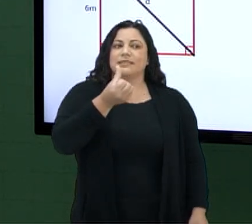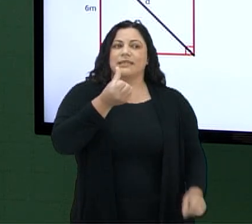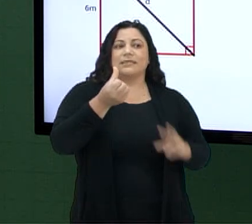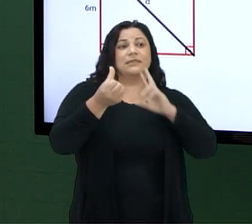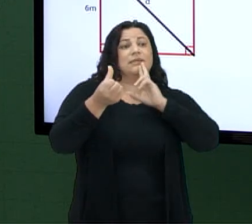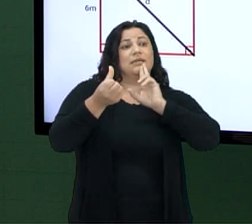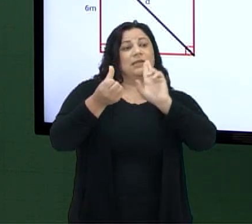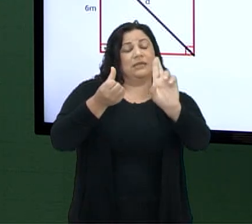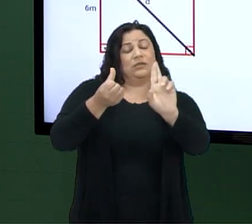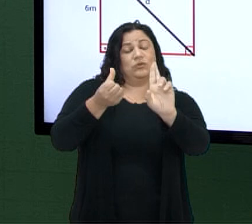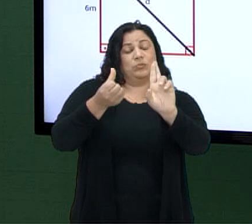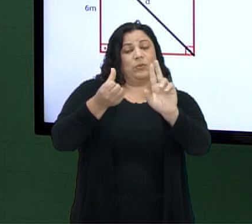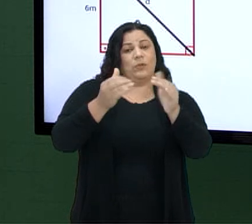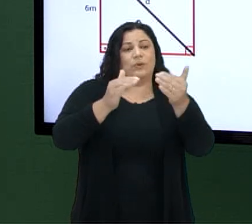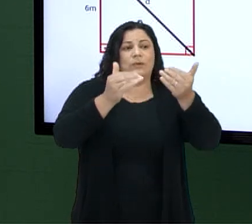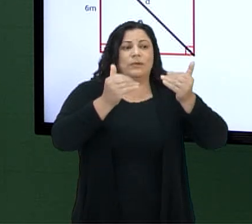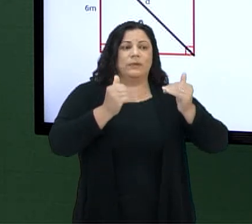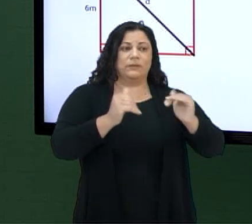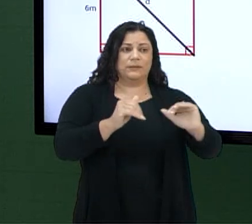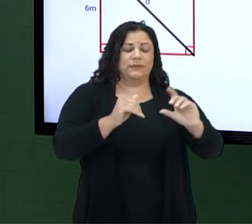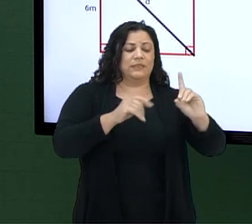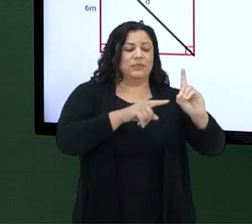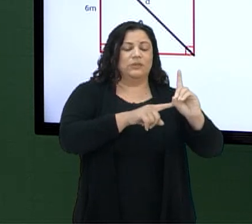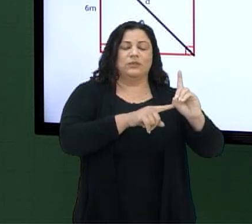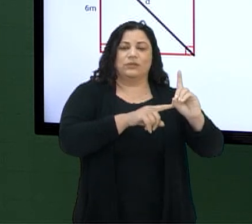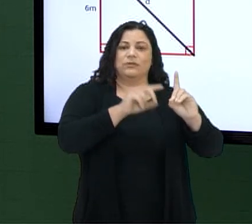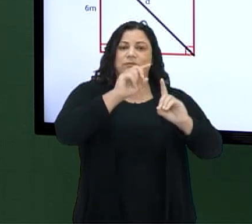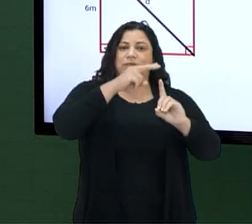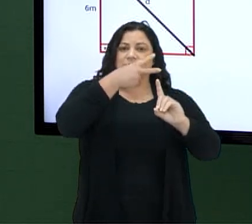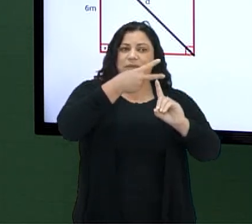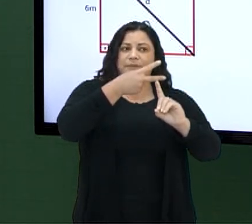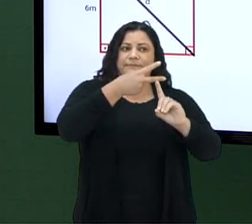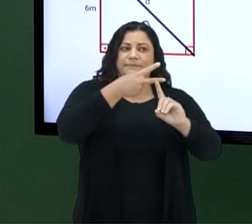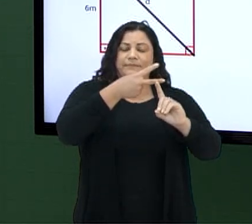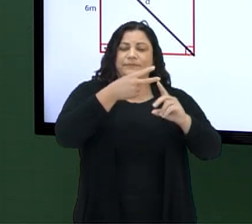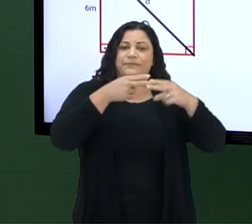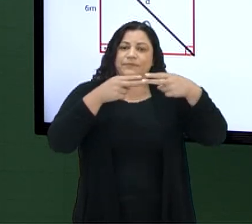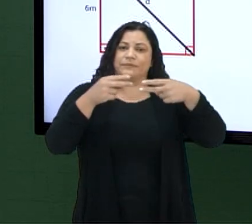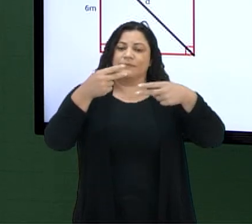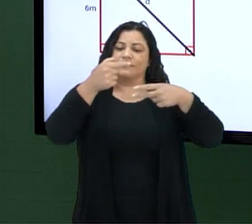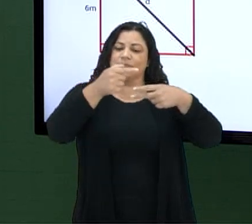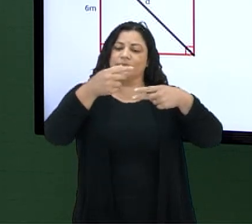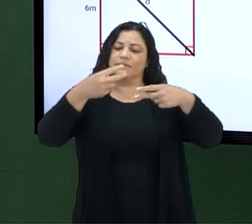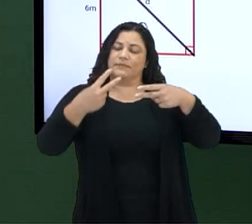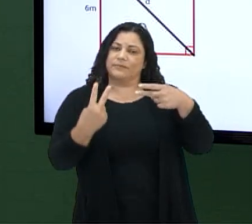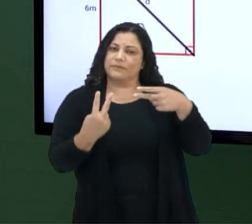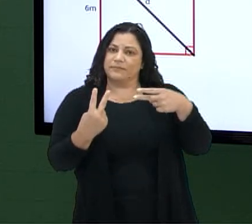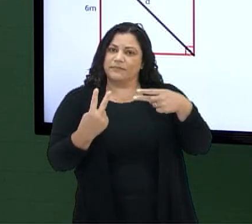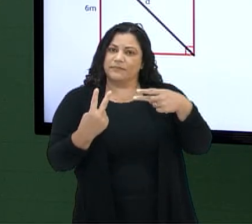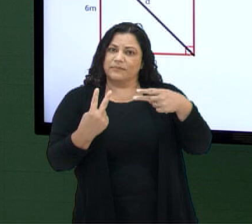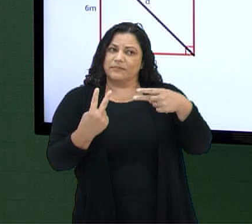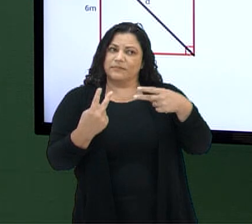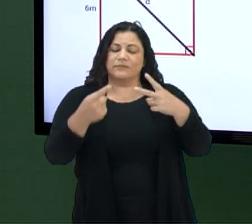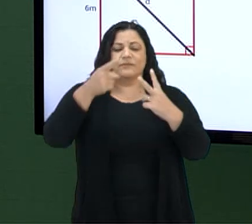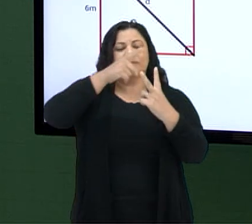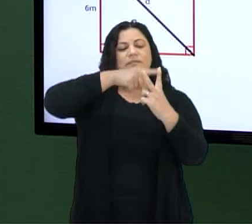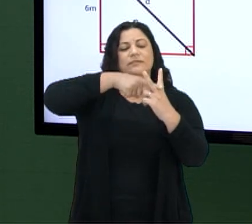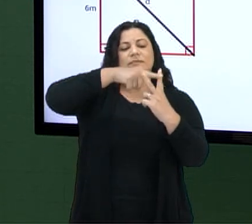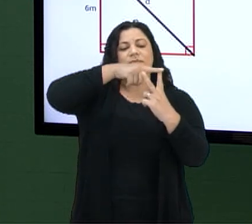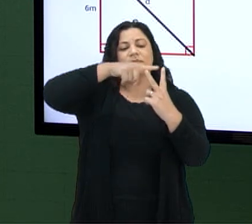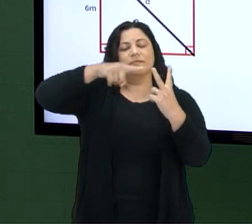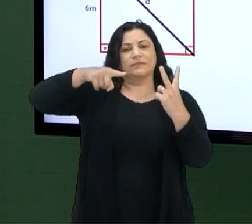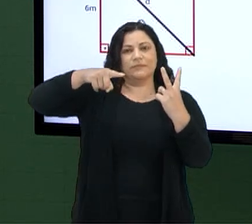a 72. A diagonal ao quadrado é igual a 72. A diagonal, então, vai ser a raiz quadrada